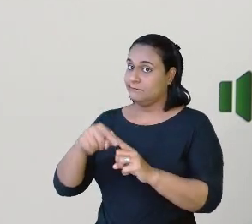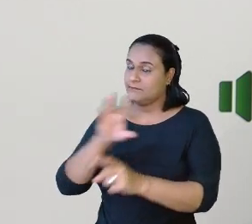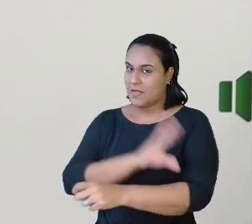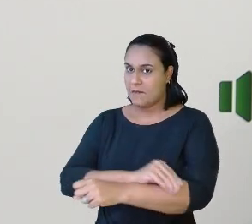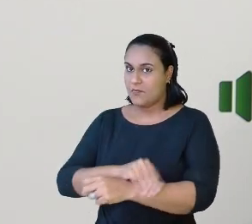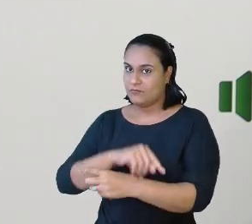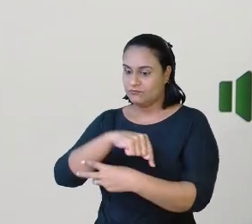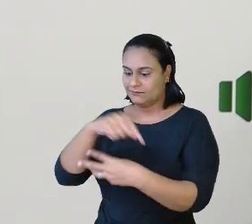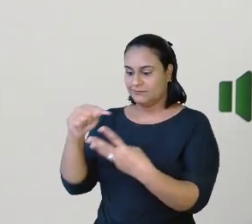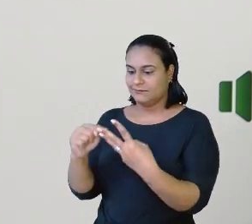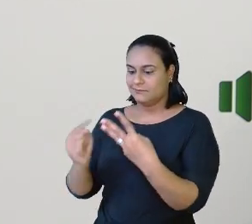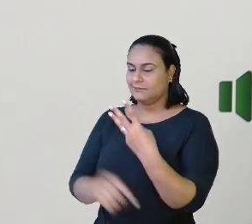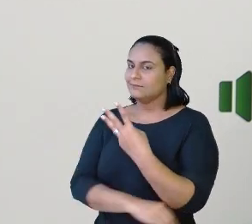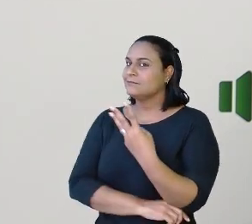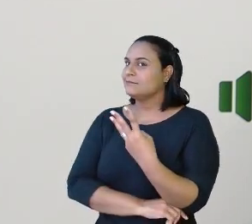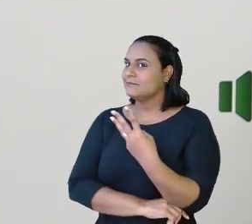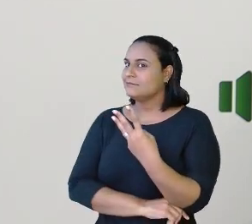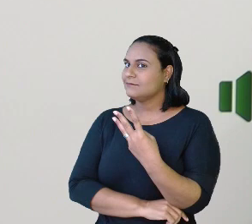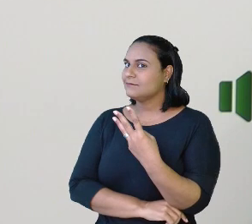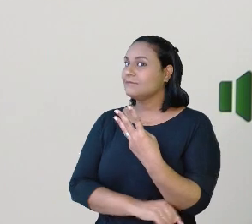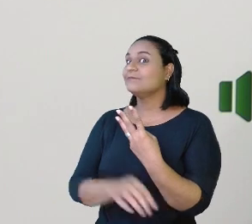músculos.